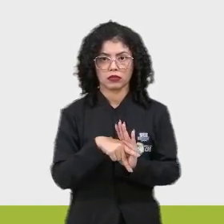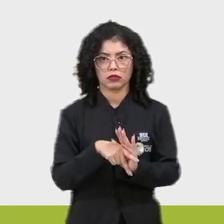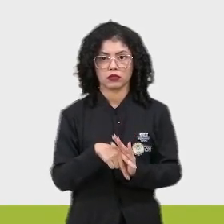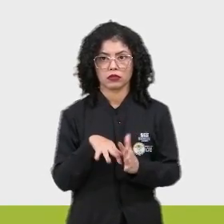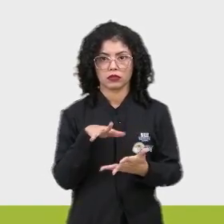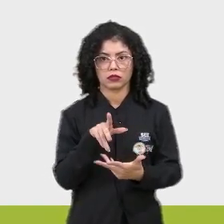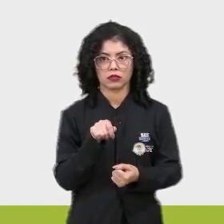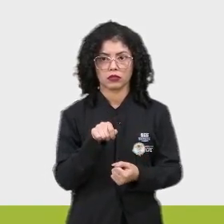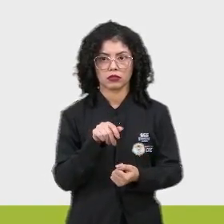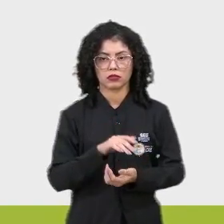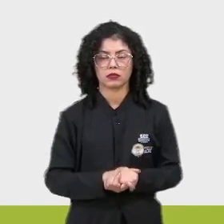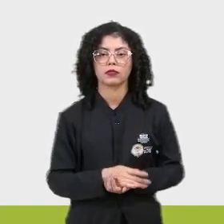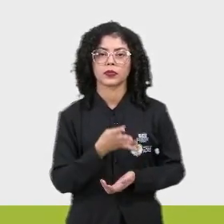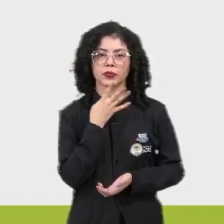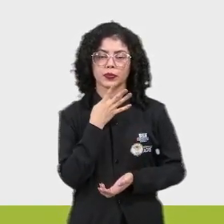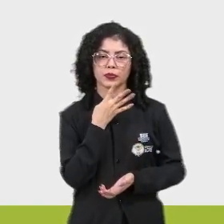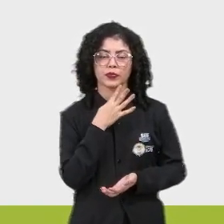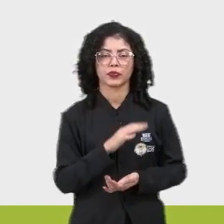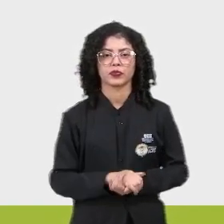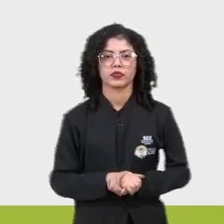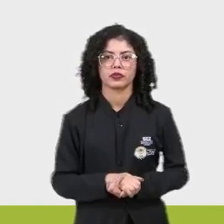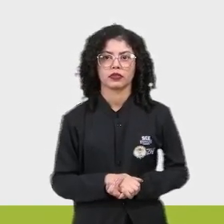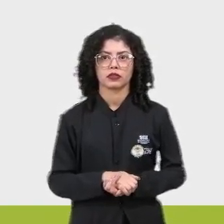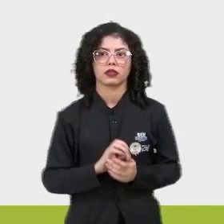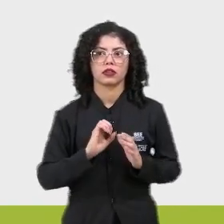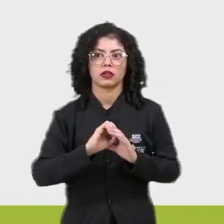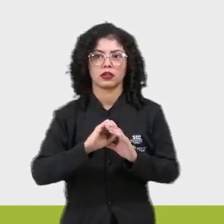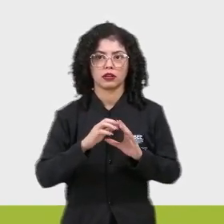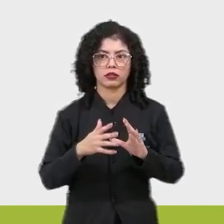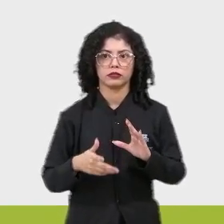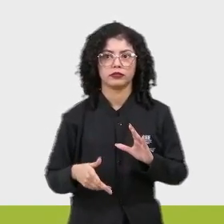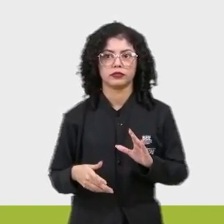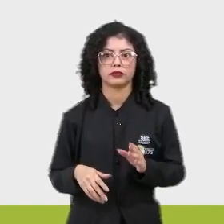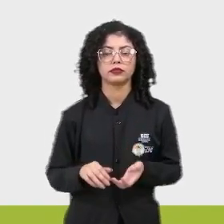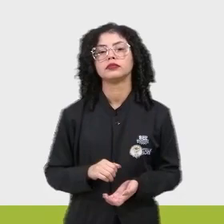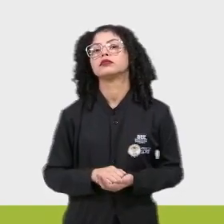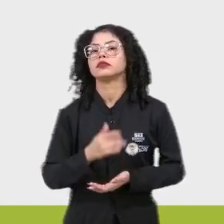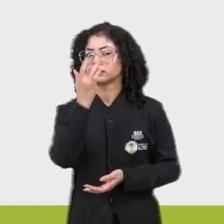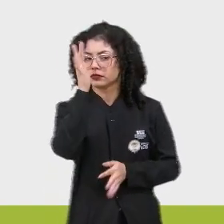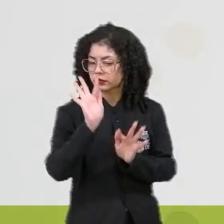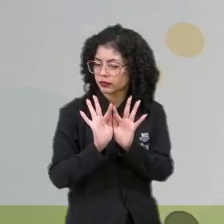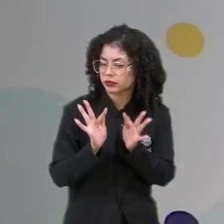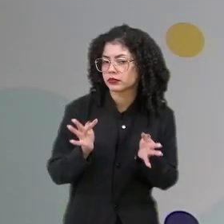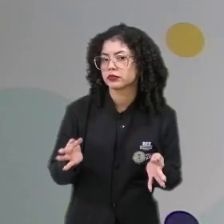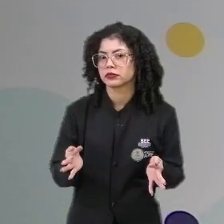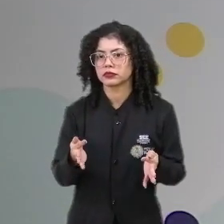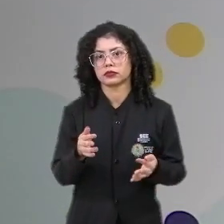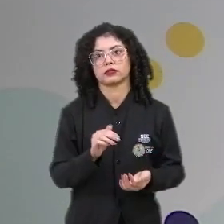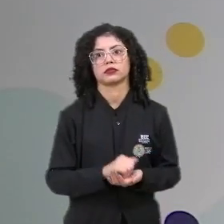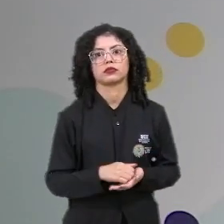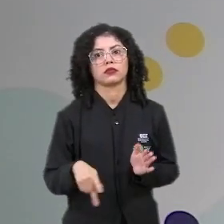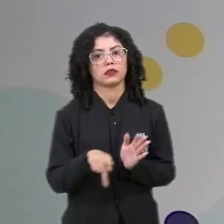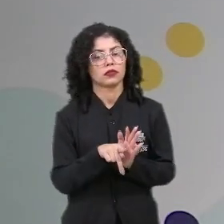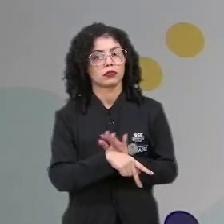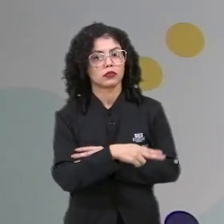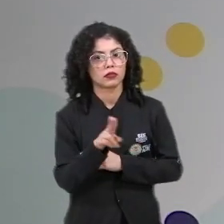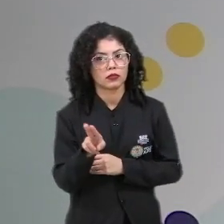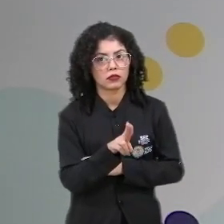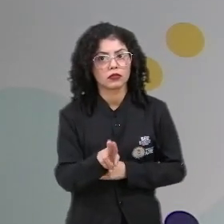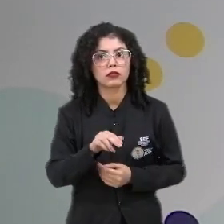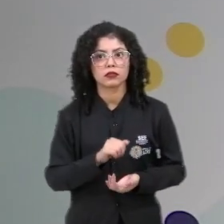Terra. Então vamos aqui dar uma característica bem mais simples, tá? Como o próprio nome ele vai